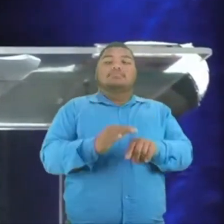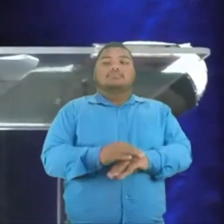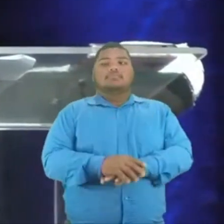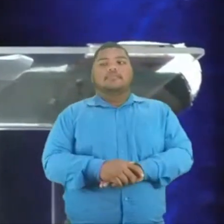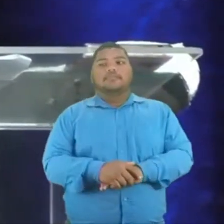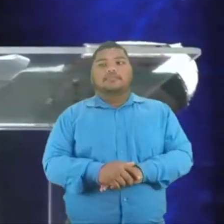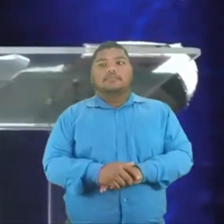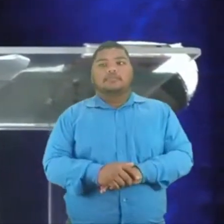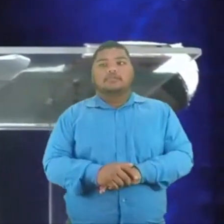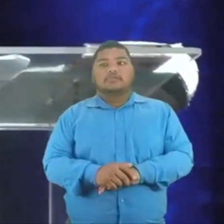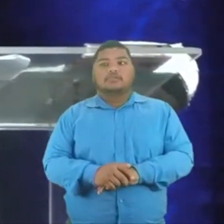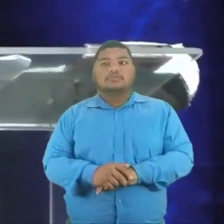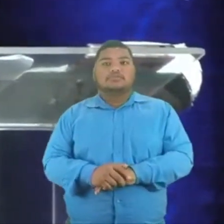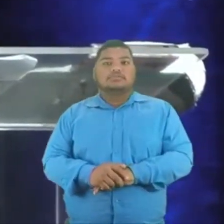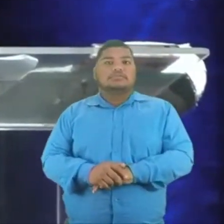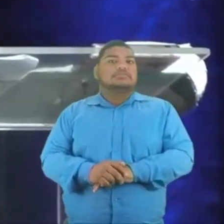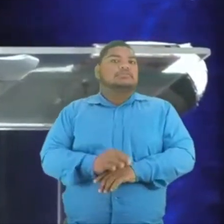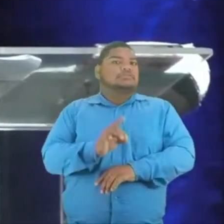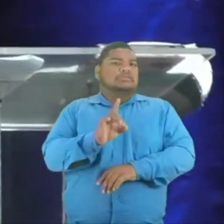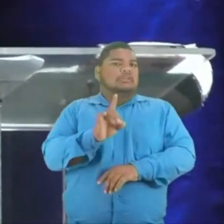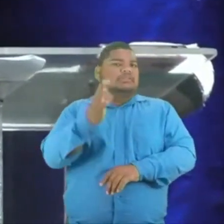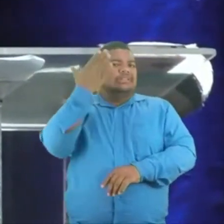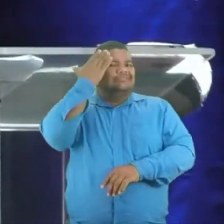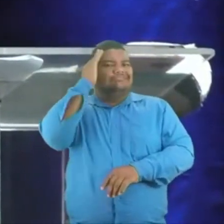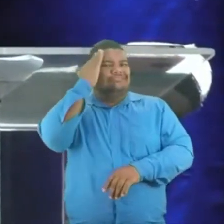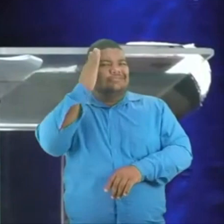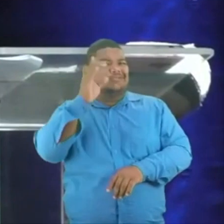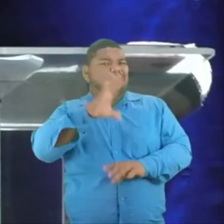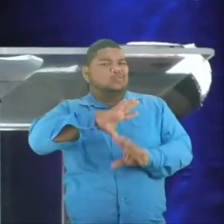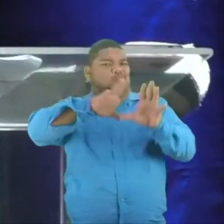Não tente entender tudo hoje.